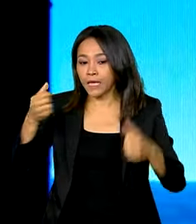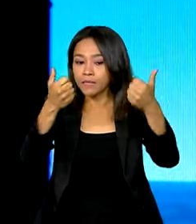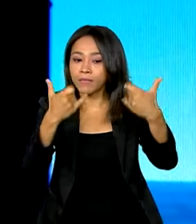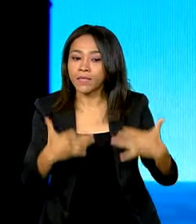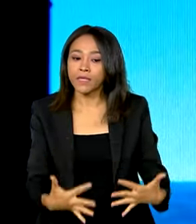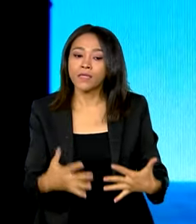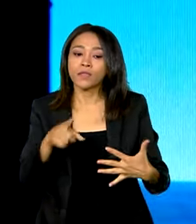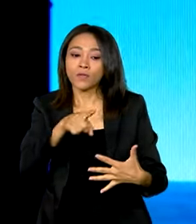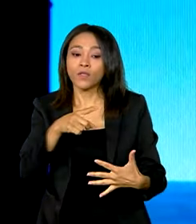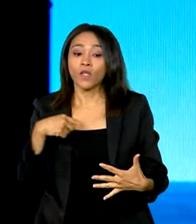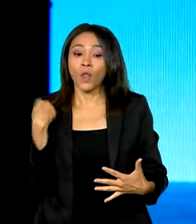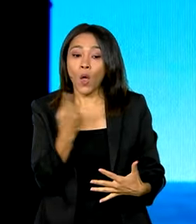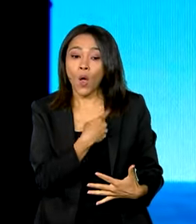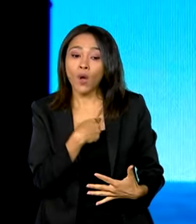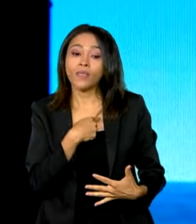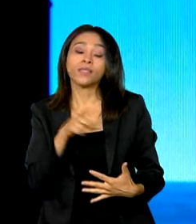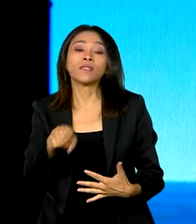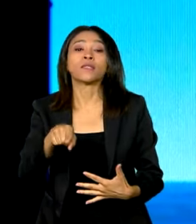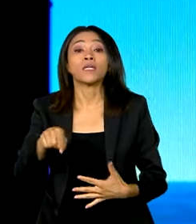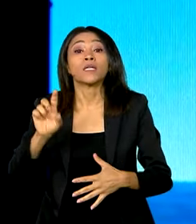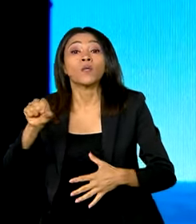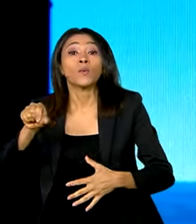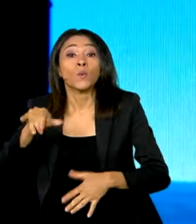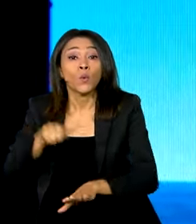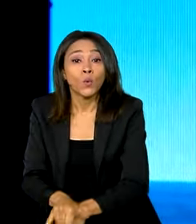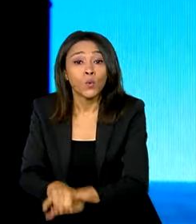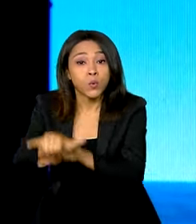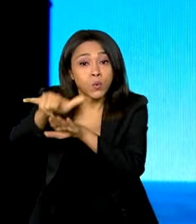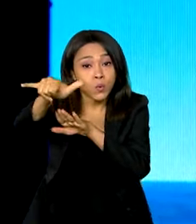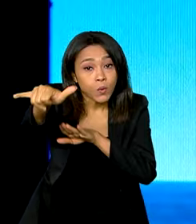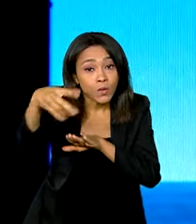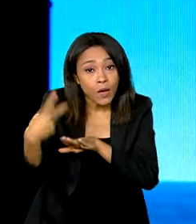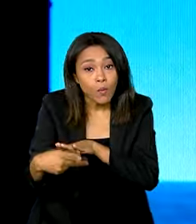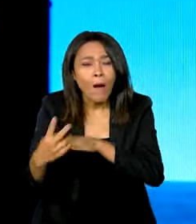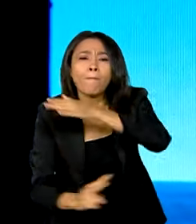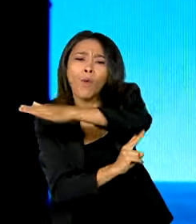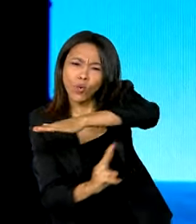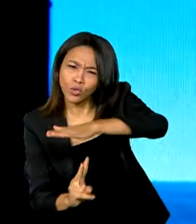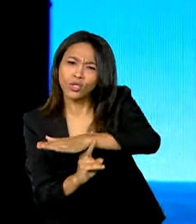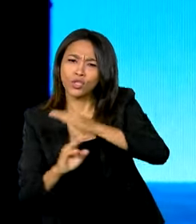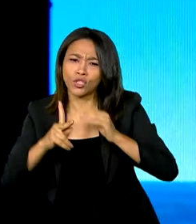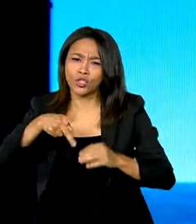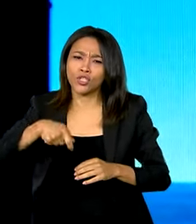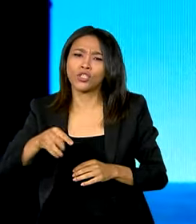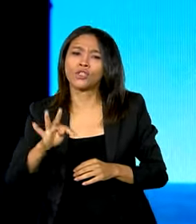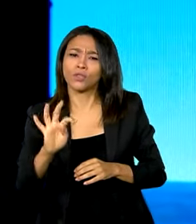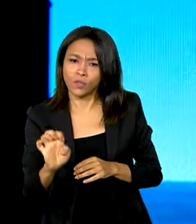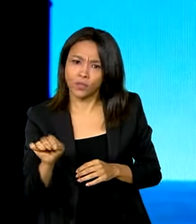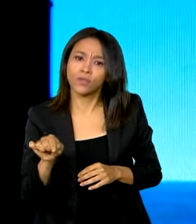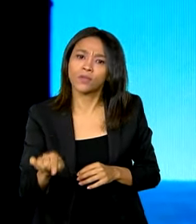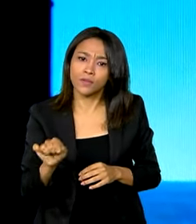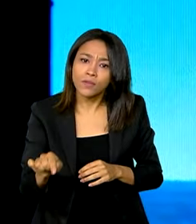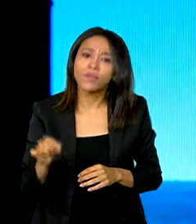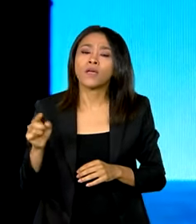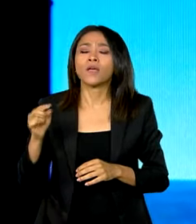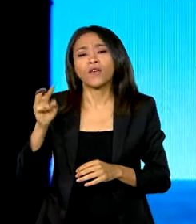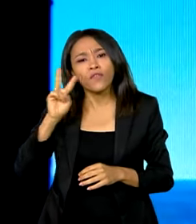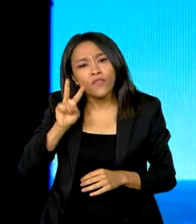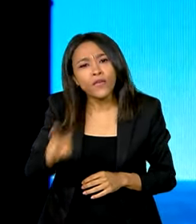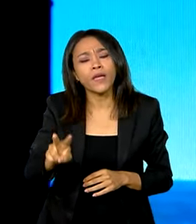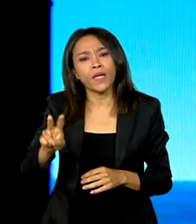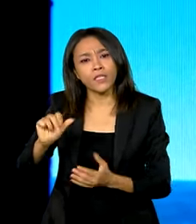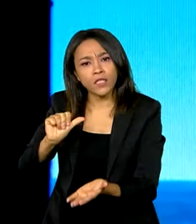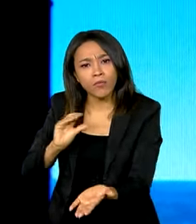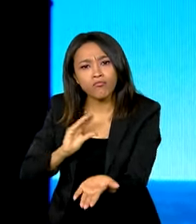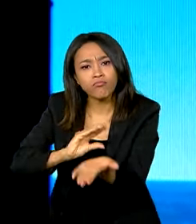da ponte Newton Navarro, que é muito importante. Investimentos, como vocês podem ver, de